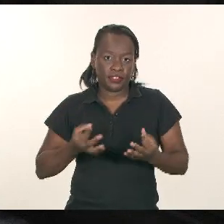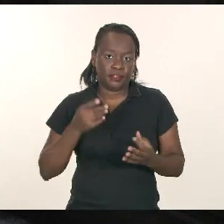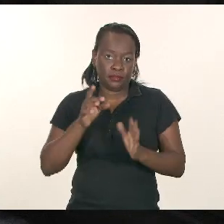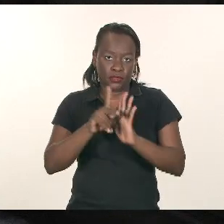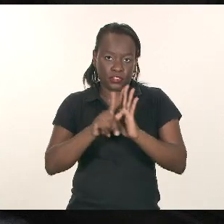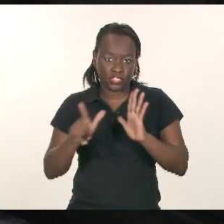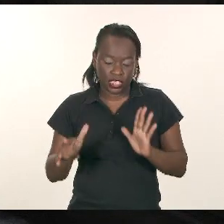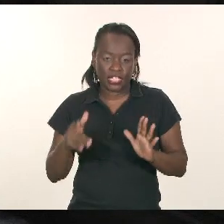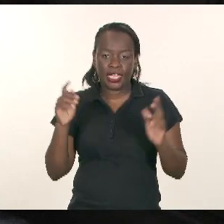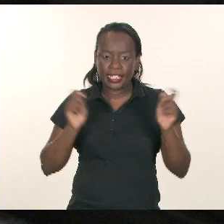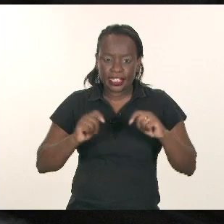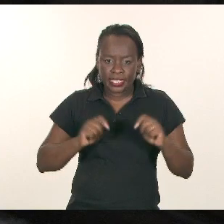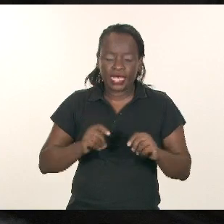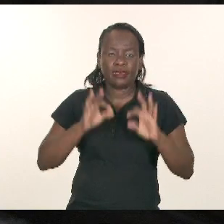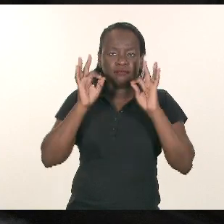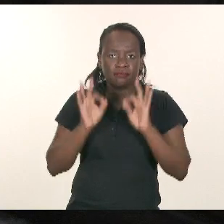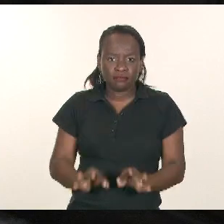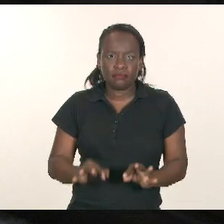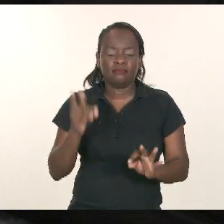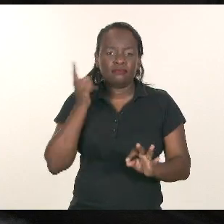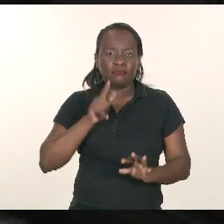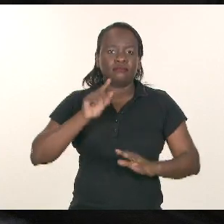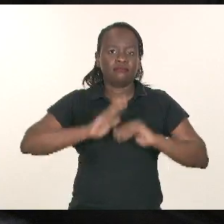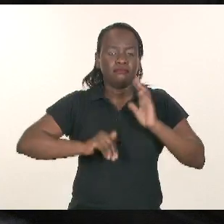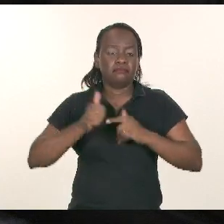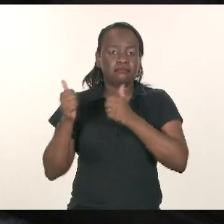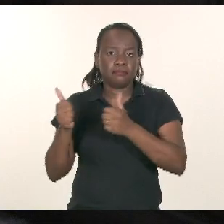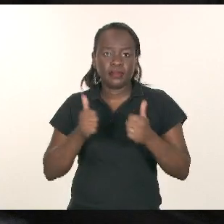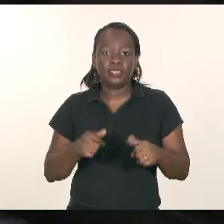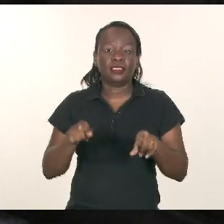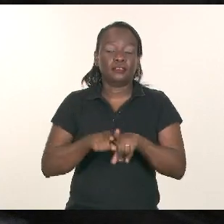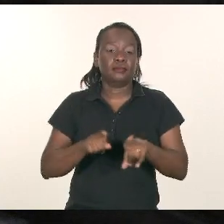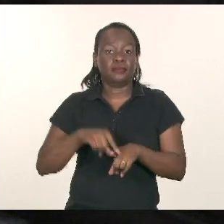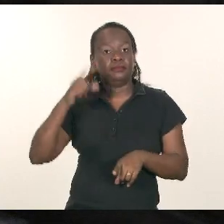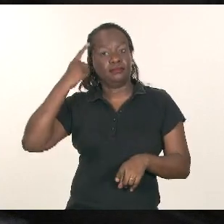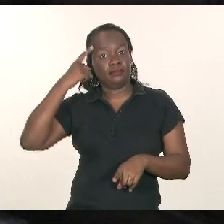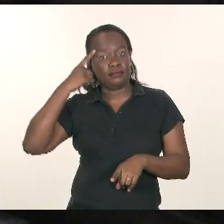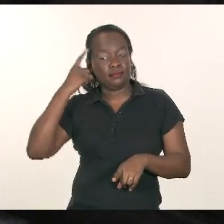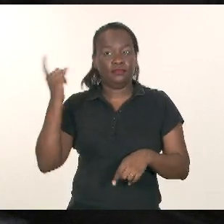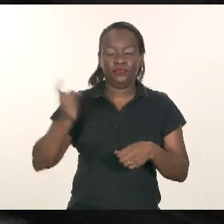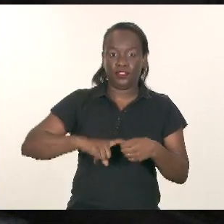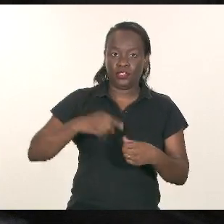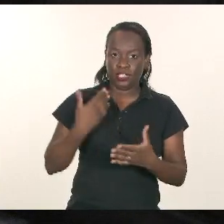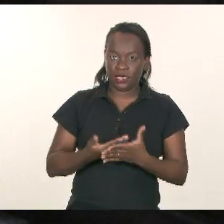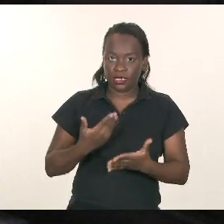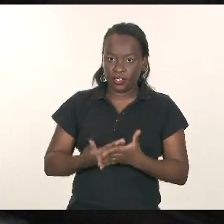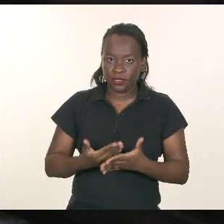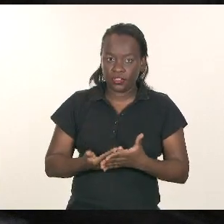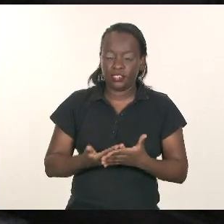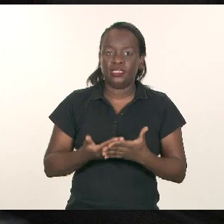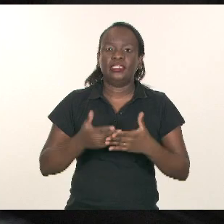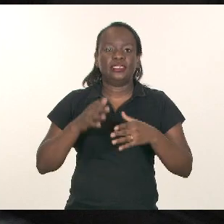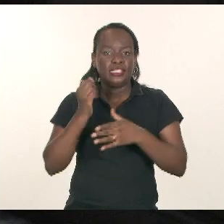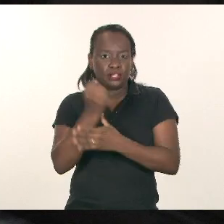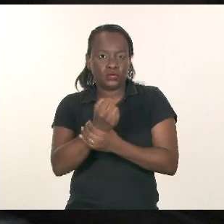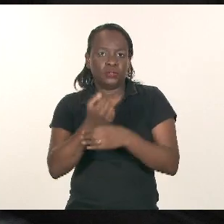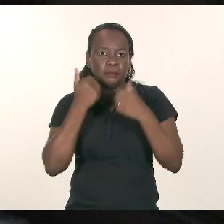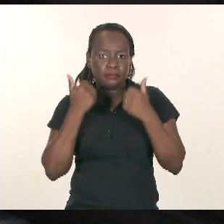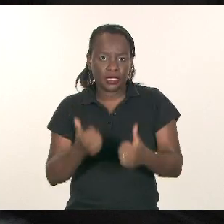torná-lo viável, efetivo e eficiente e de pensar no retorno às aulas de uma forma